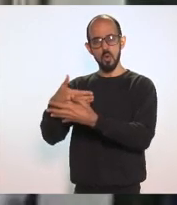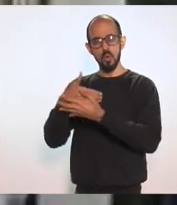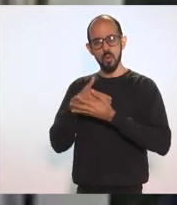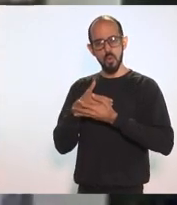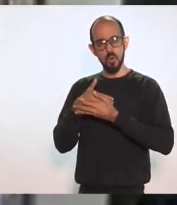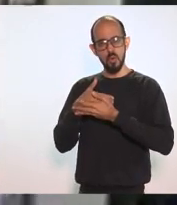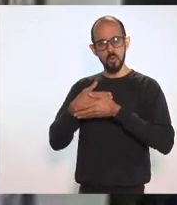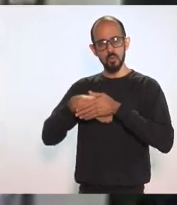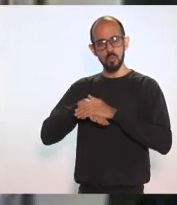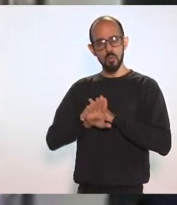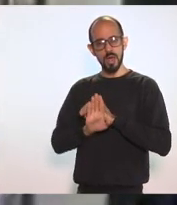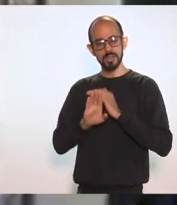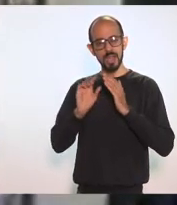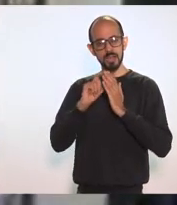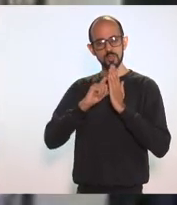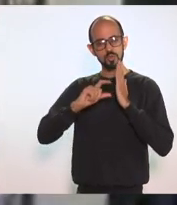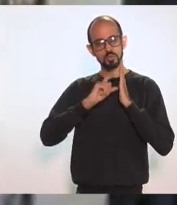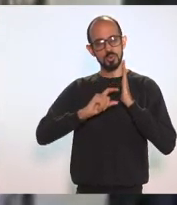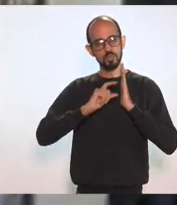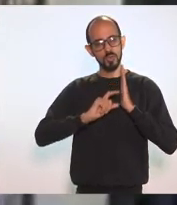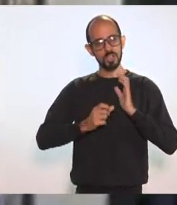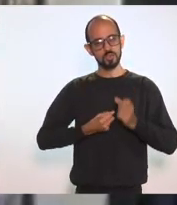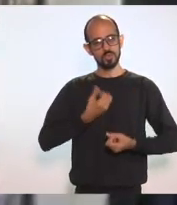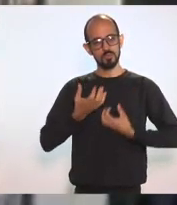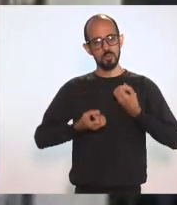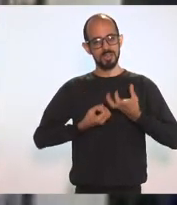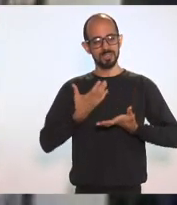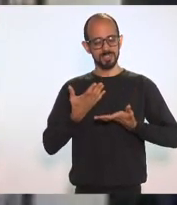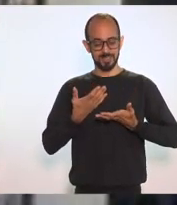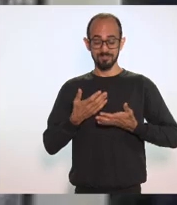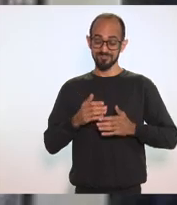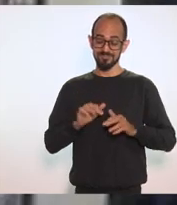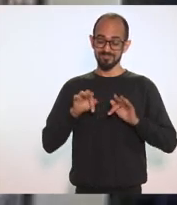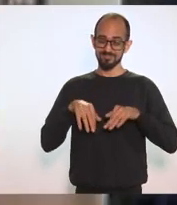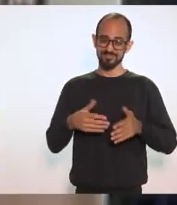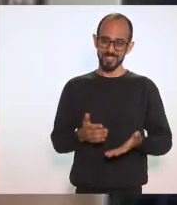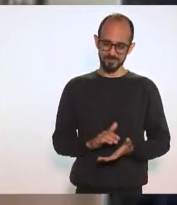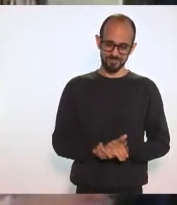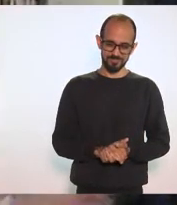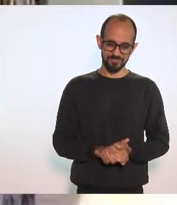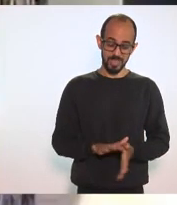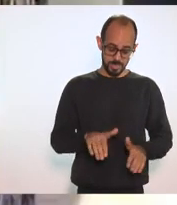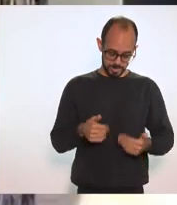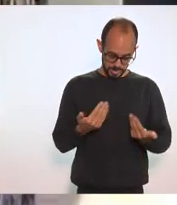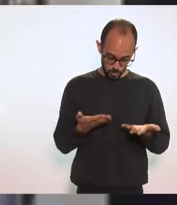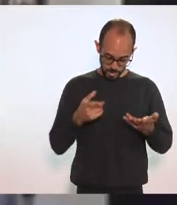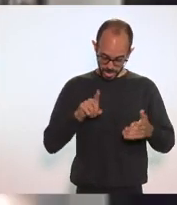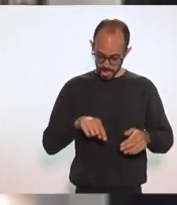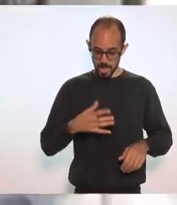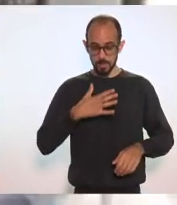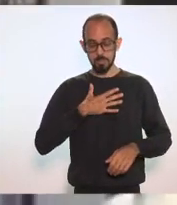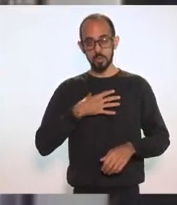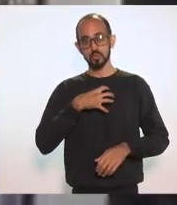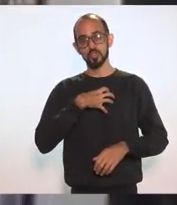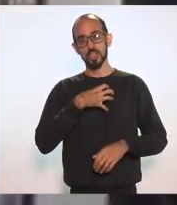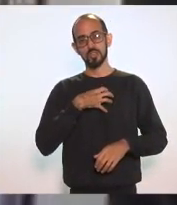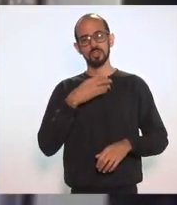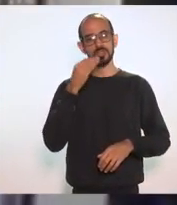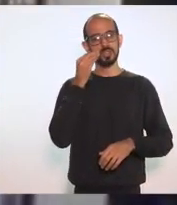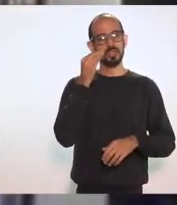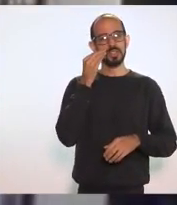versos. É isto aí. Uma das formas de eu tentar falar com